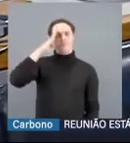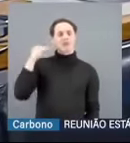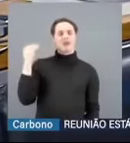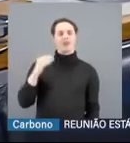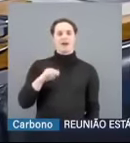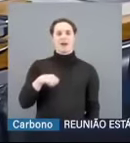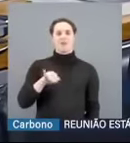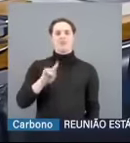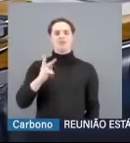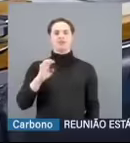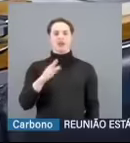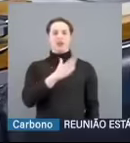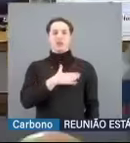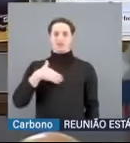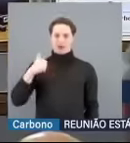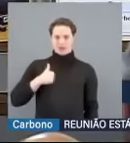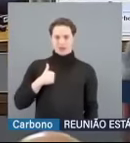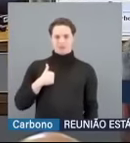Michele Bolsonaro?